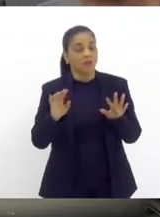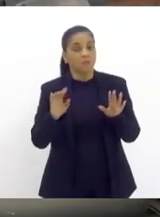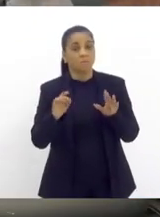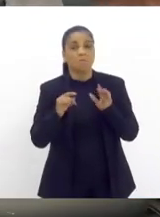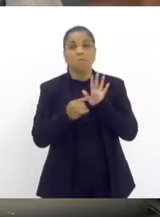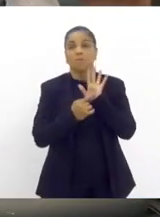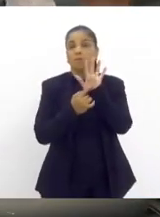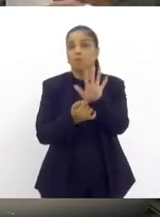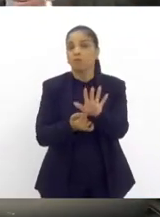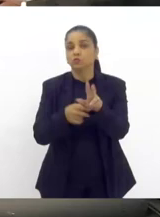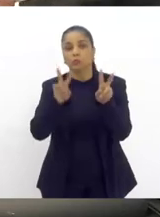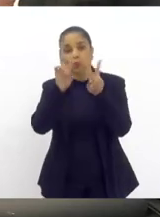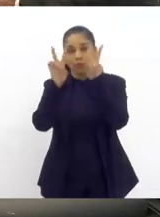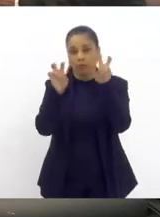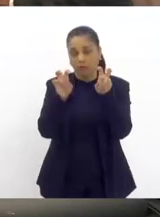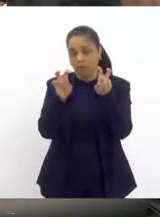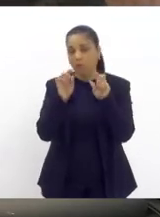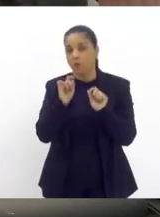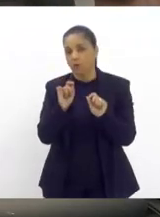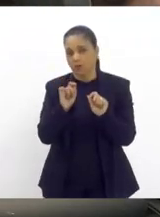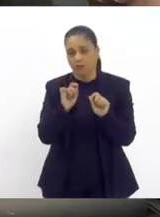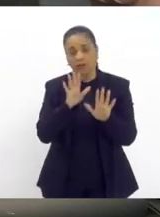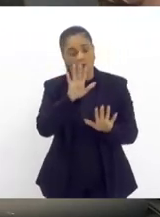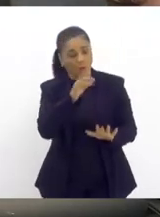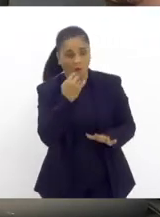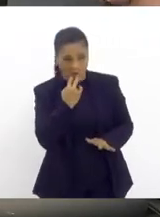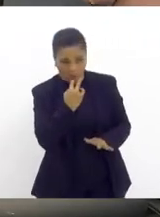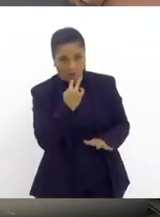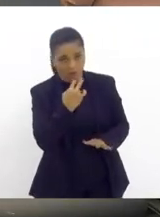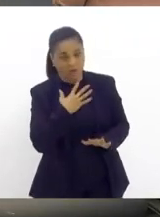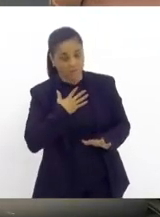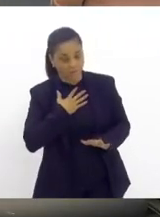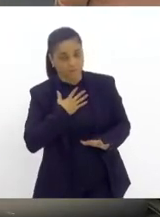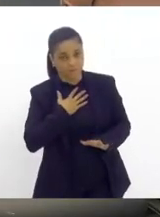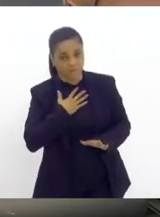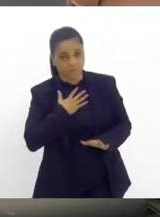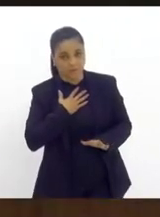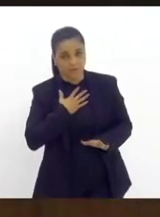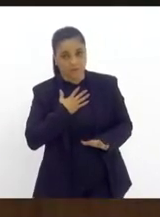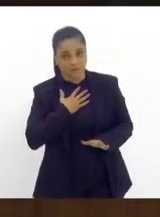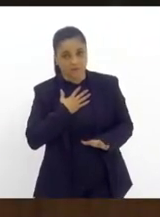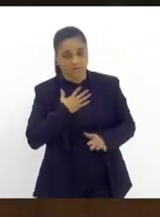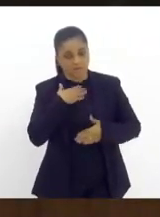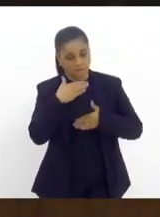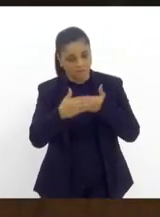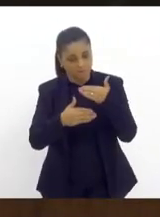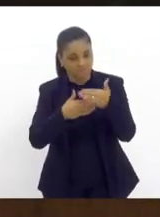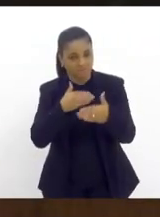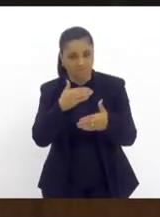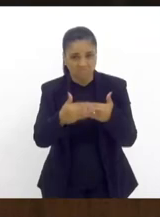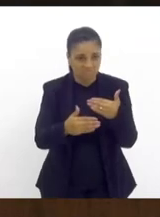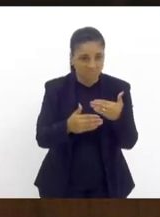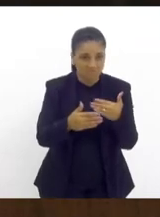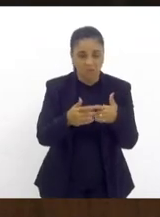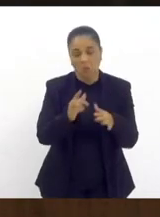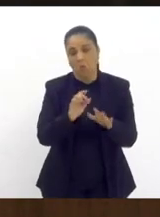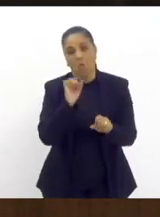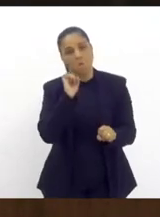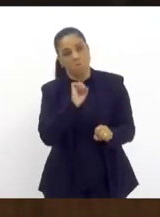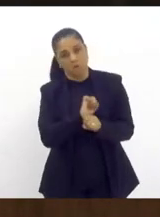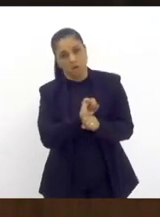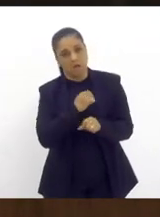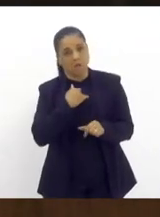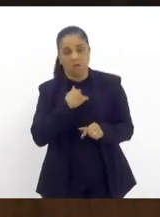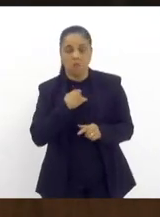senhora Presidente o deputado Olha só para mim prosseguiu prosseguir eu